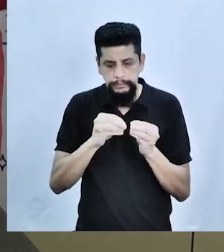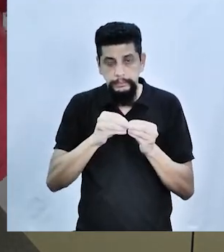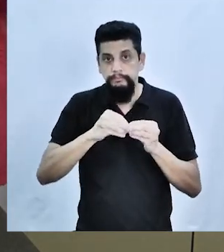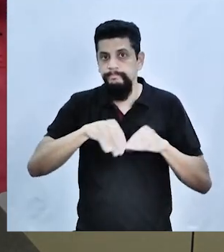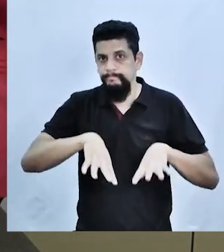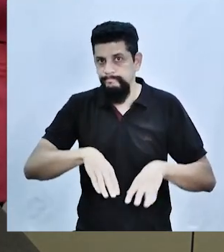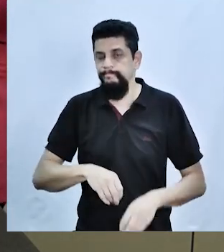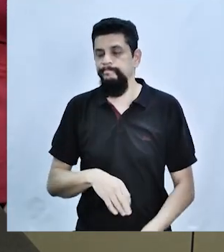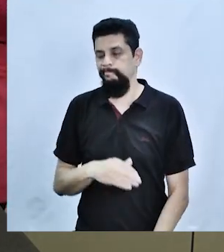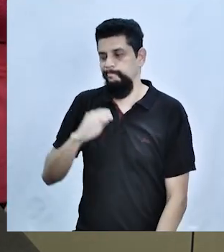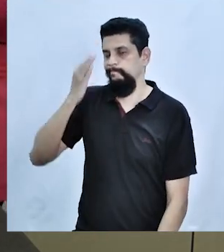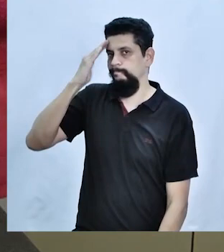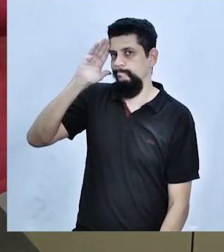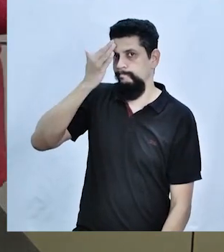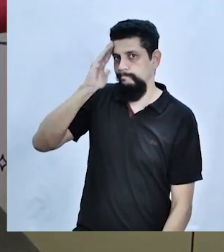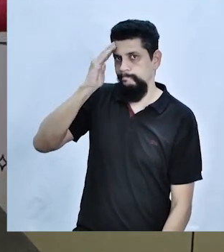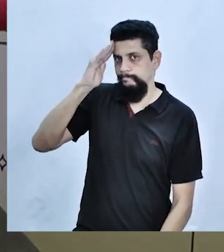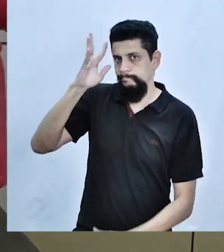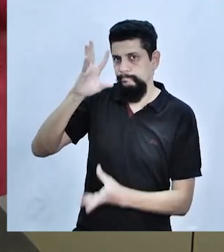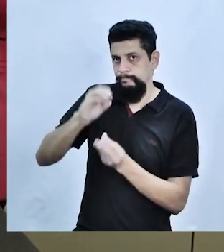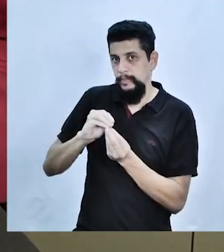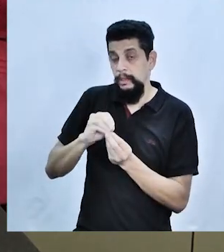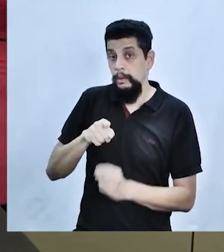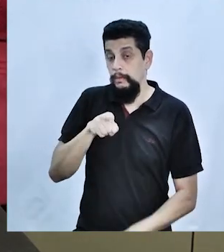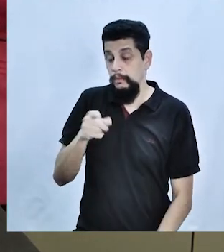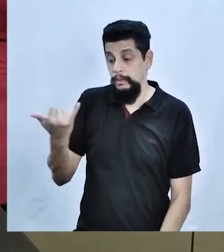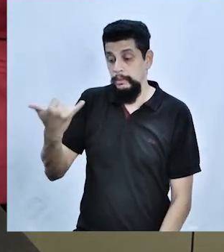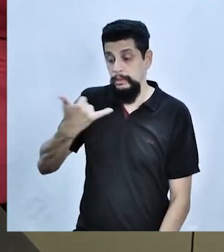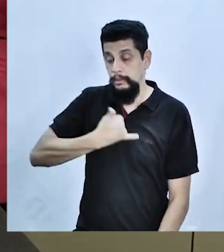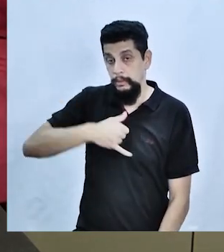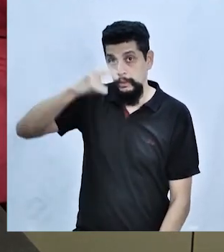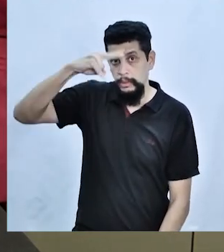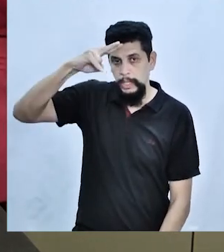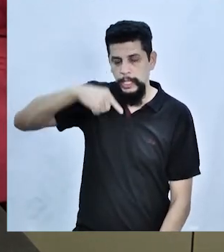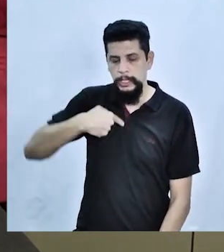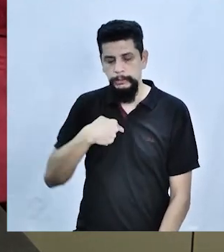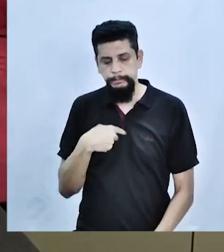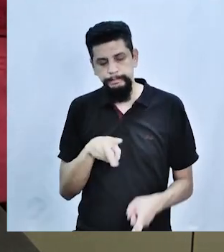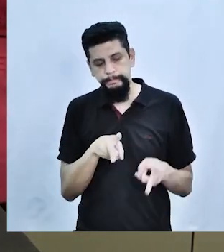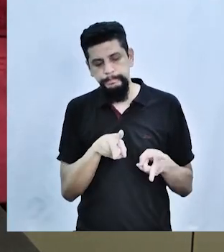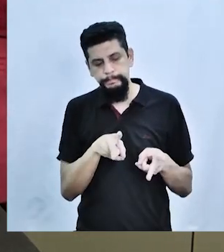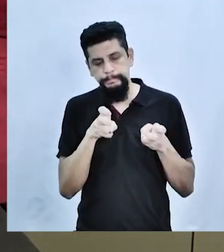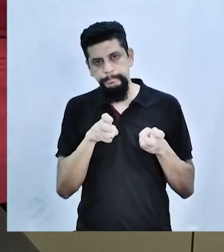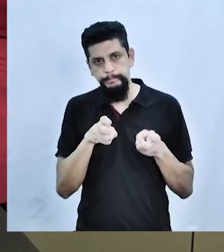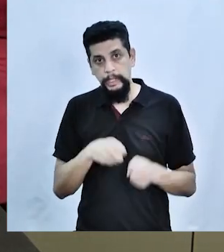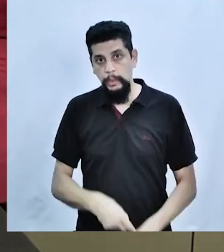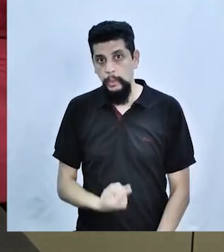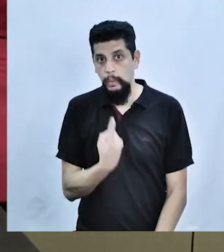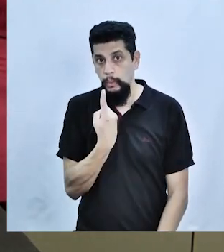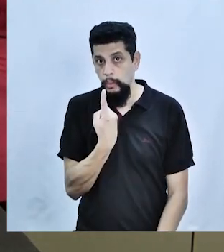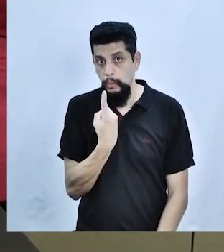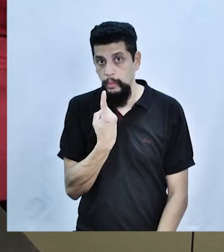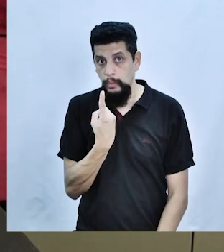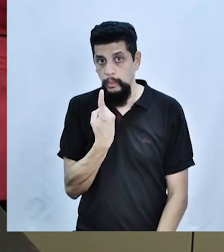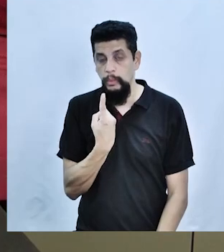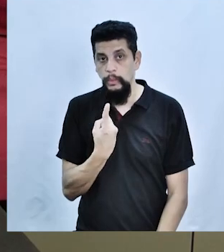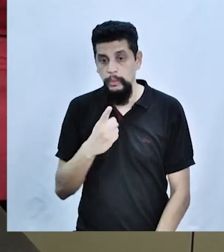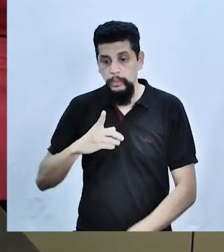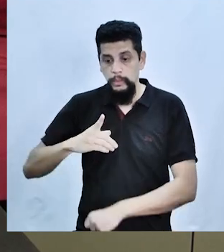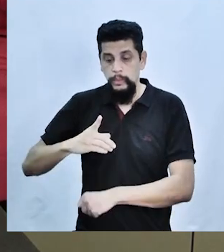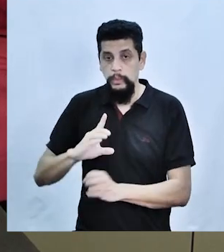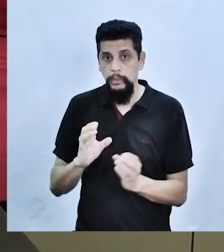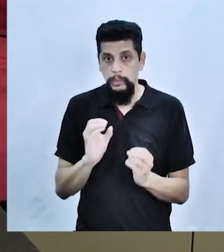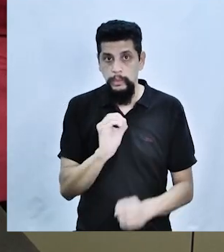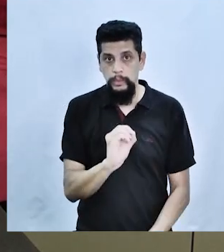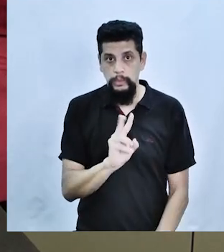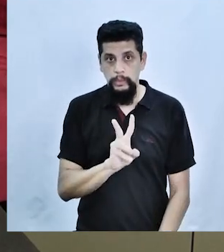ovos. Tinham vários ovos. Entendi. Quando você estava me contando essa história, eu percebi que quando é um só, a